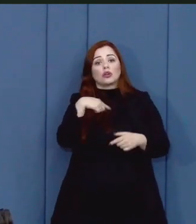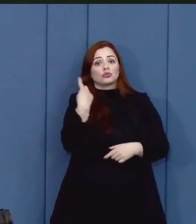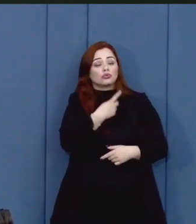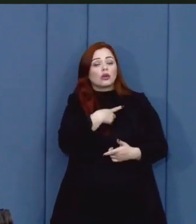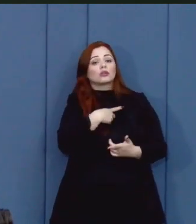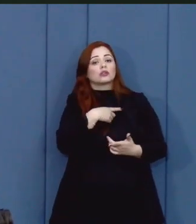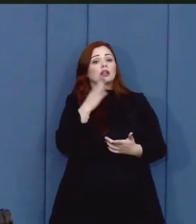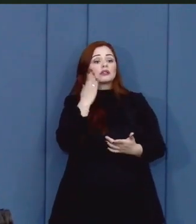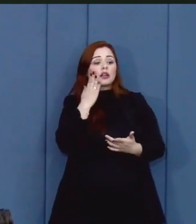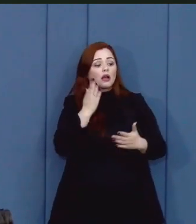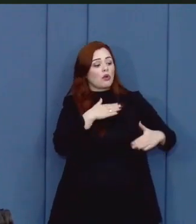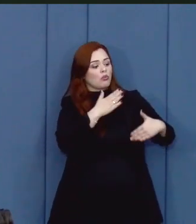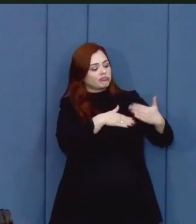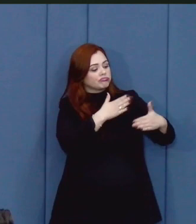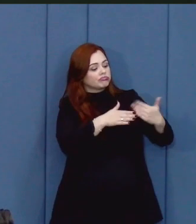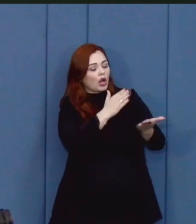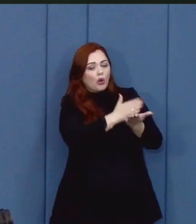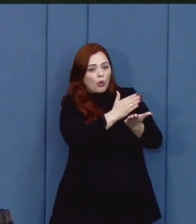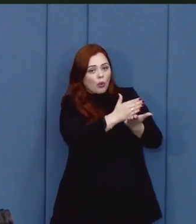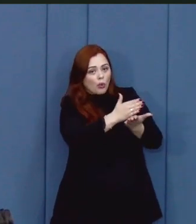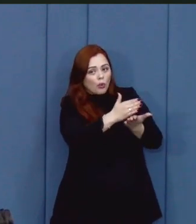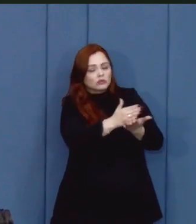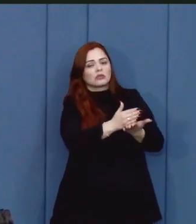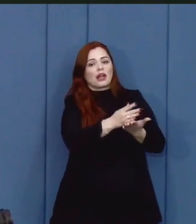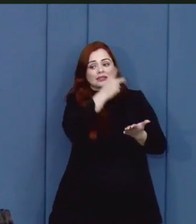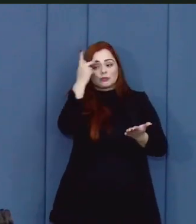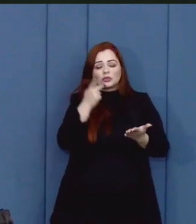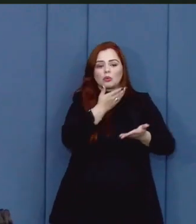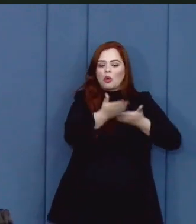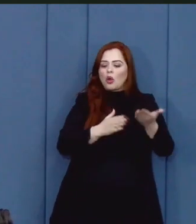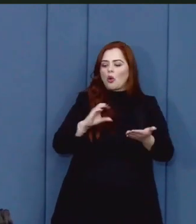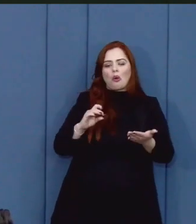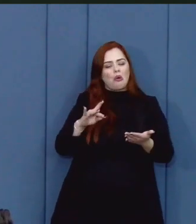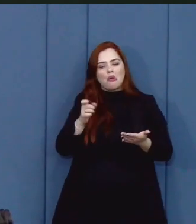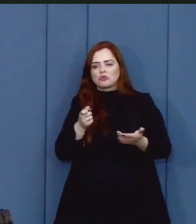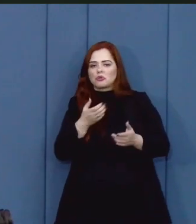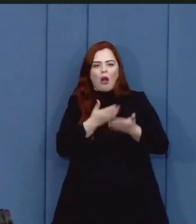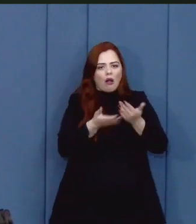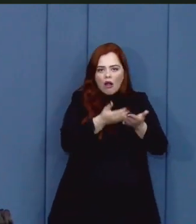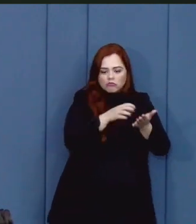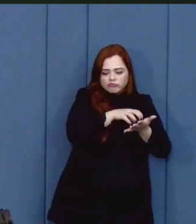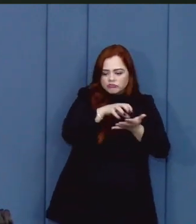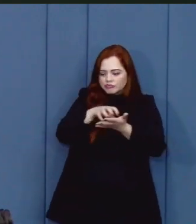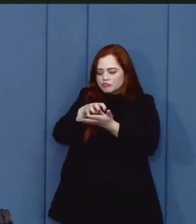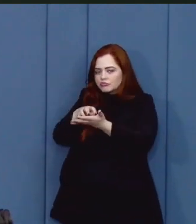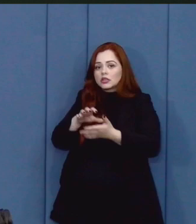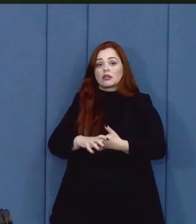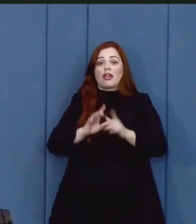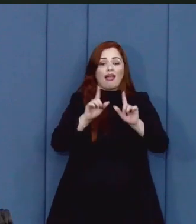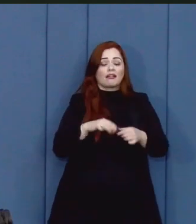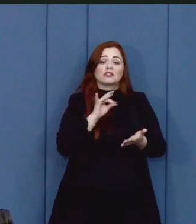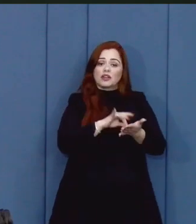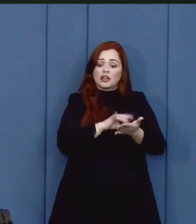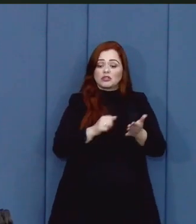ali, né, todo o processo, quem participa, seja do CODES ou desses comitês de peritos, nós somos